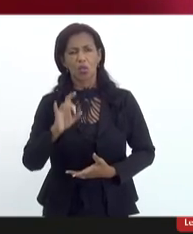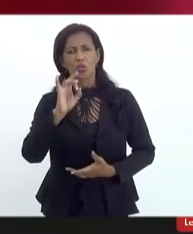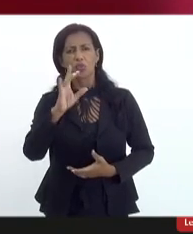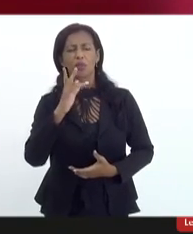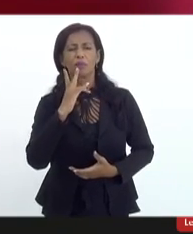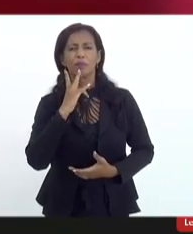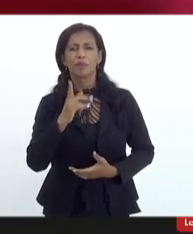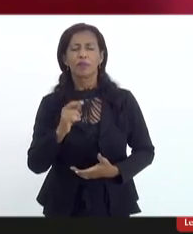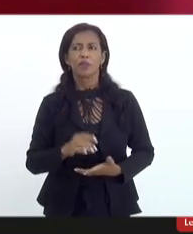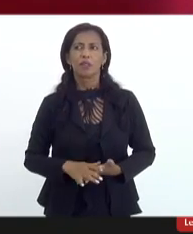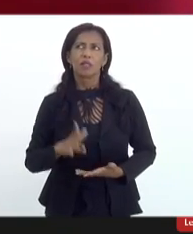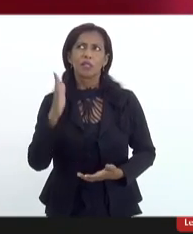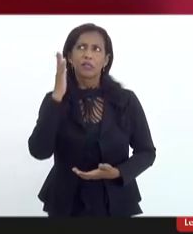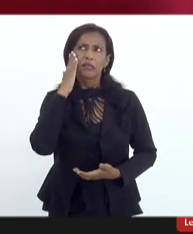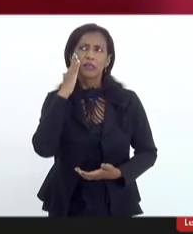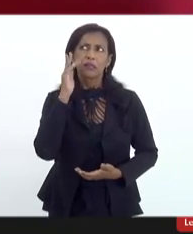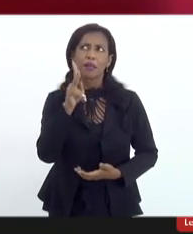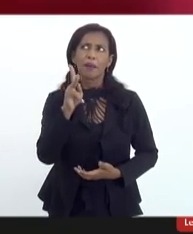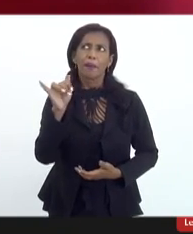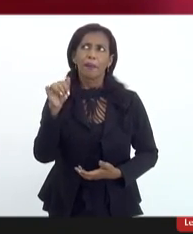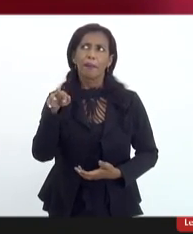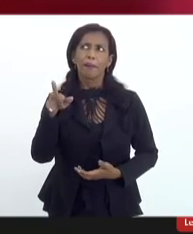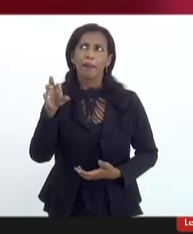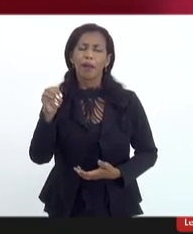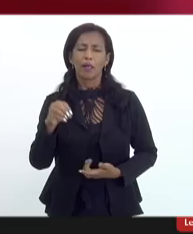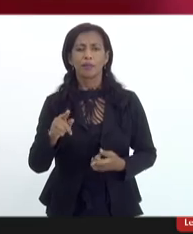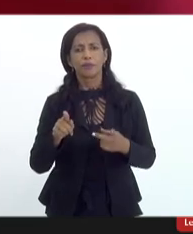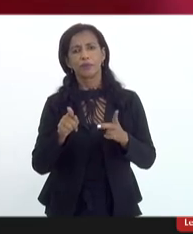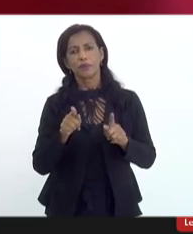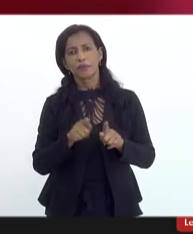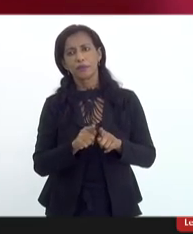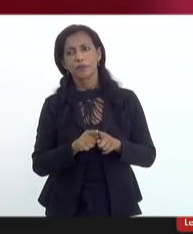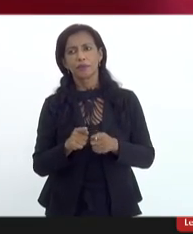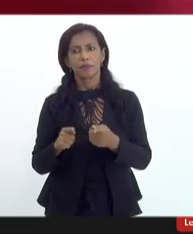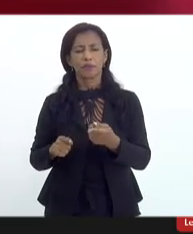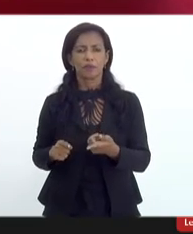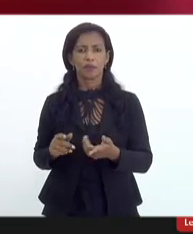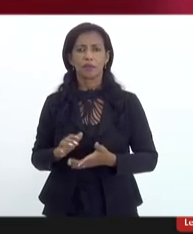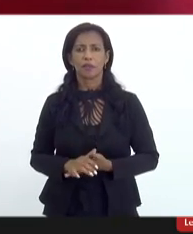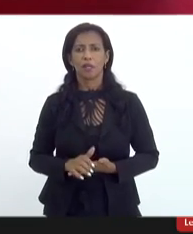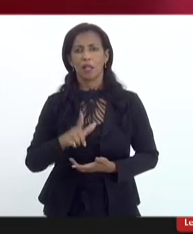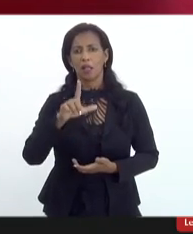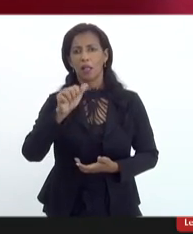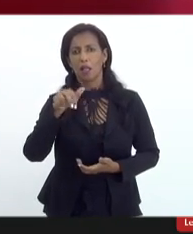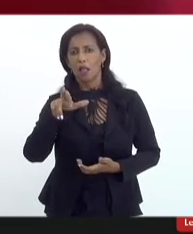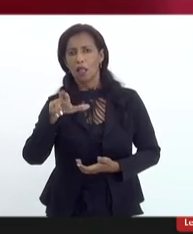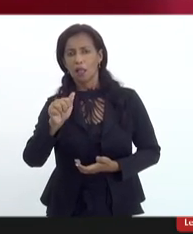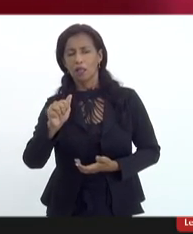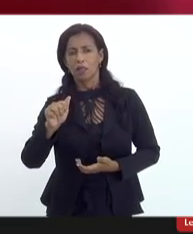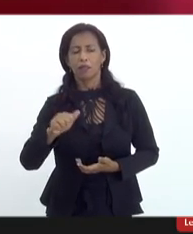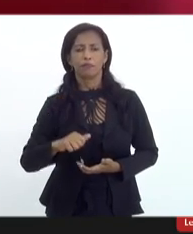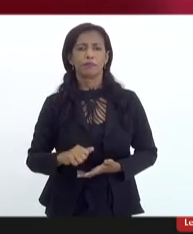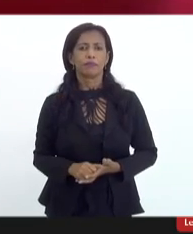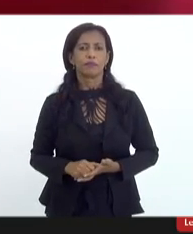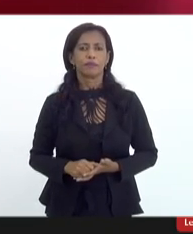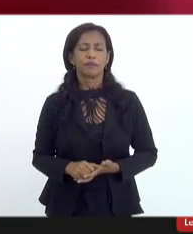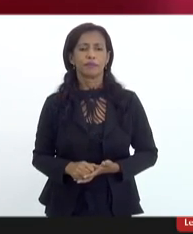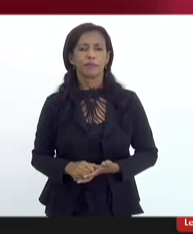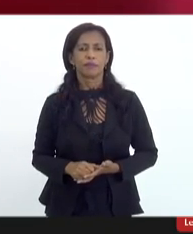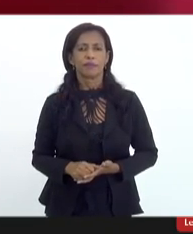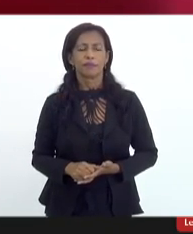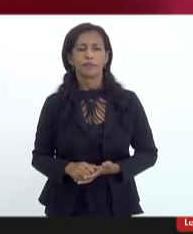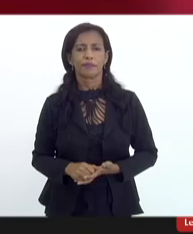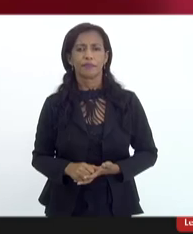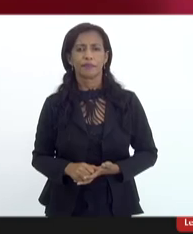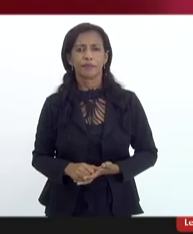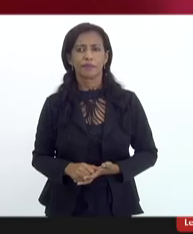aqui, sabe, pai Márcio, e falando um pouco também para a Lana Lage, que está conosco desde